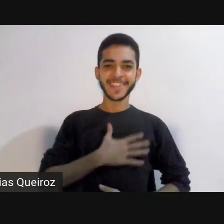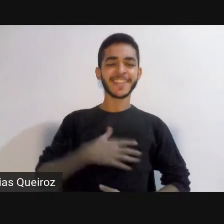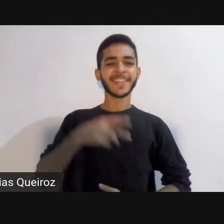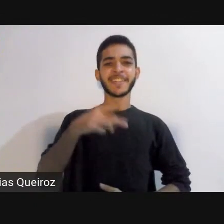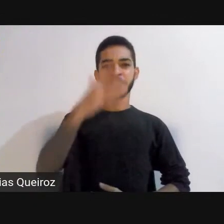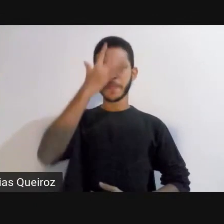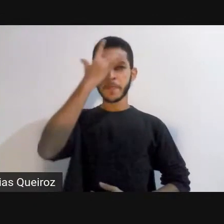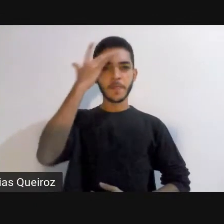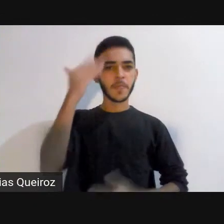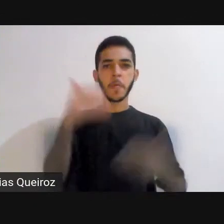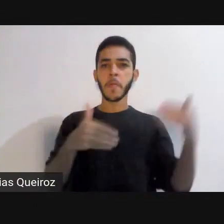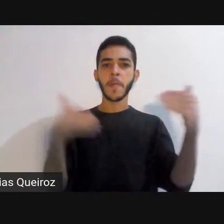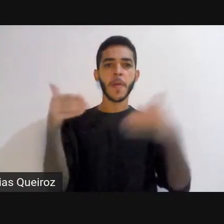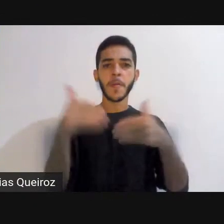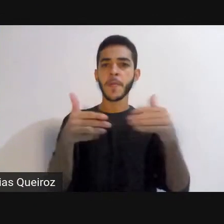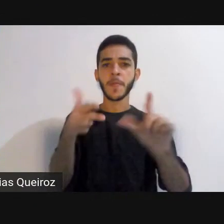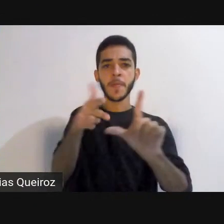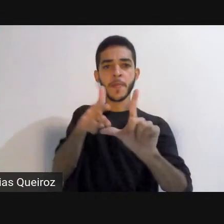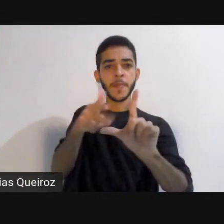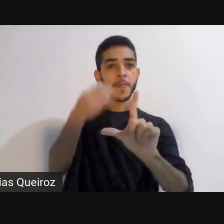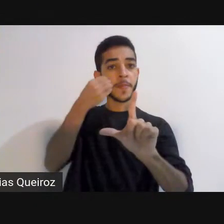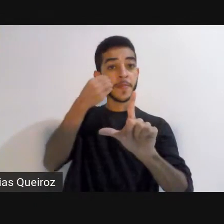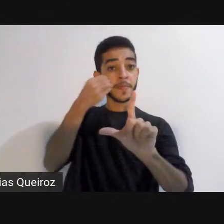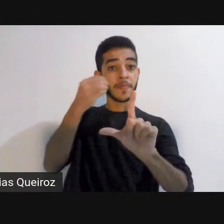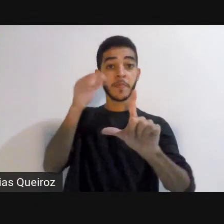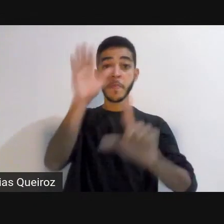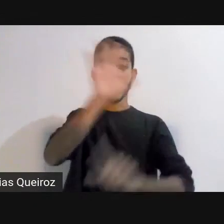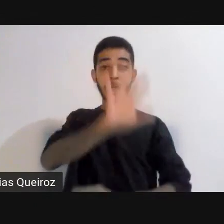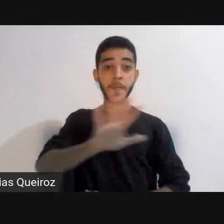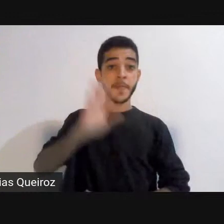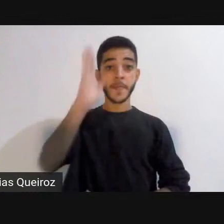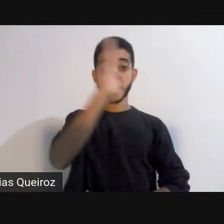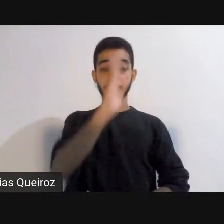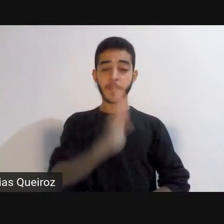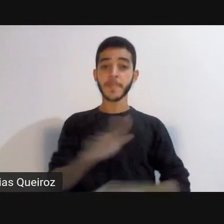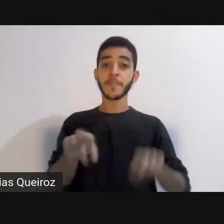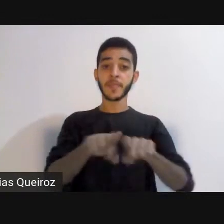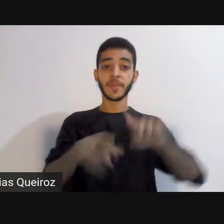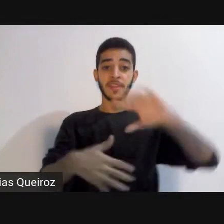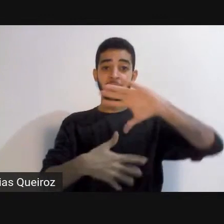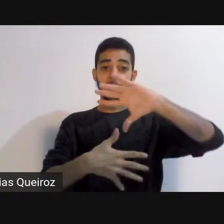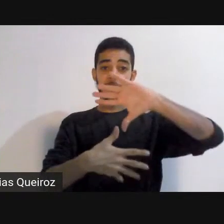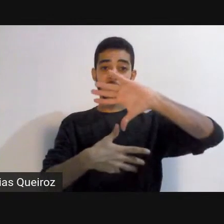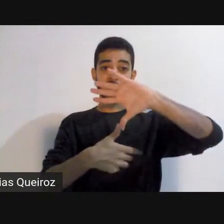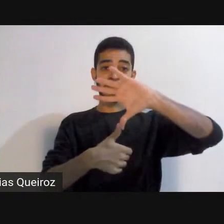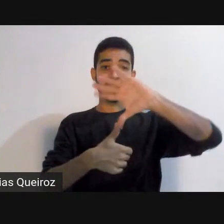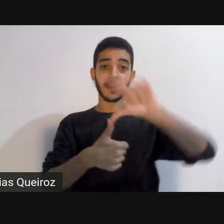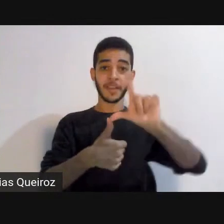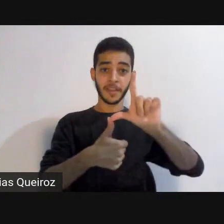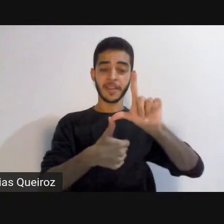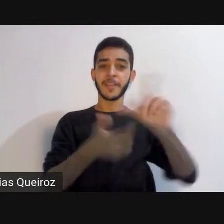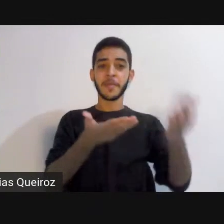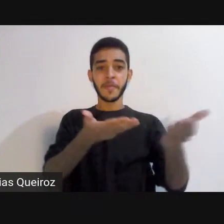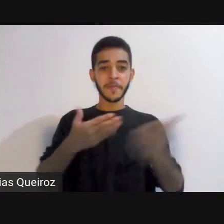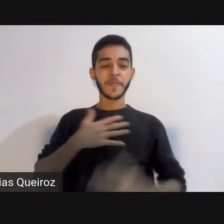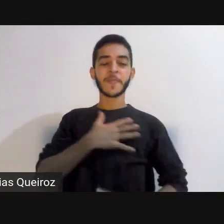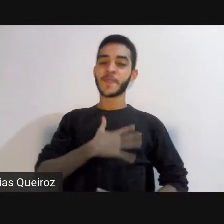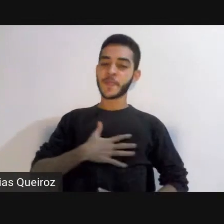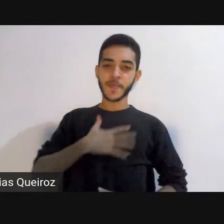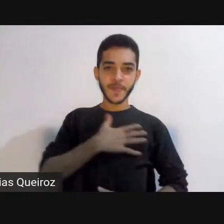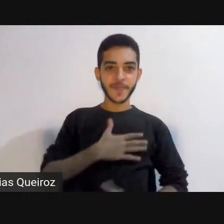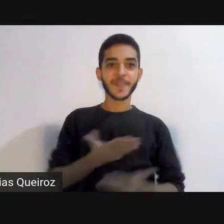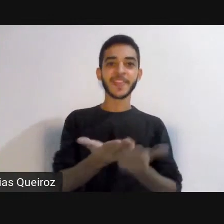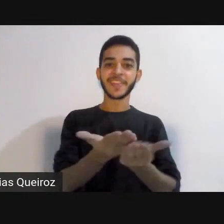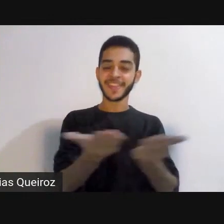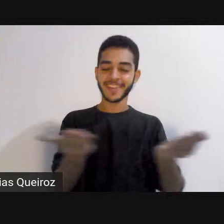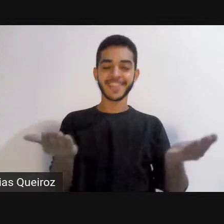diversas instituições do Brasil e da América Latina. Então, bem-vindos, bem-vindos, e